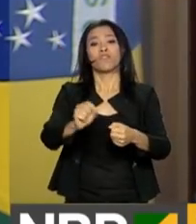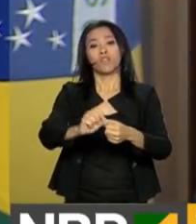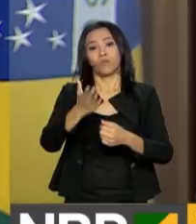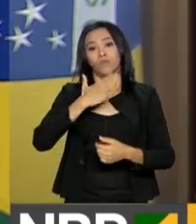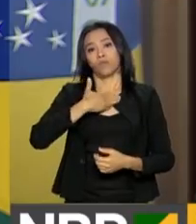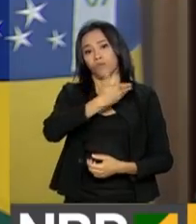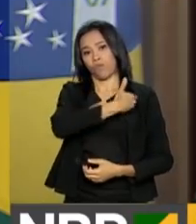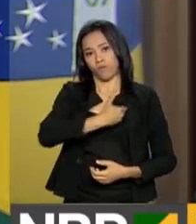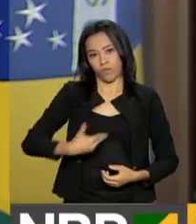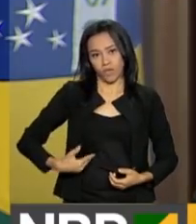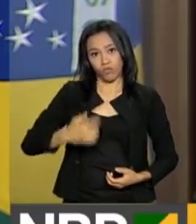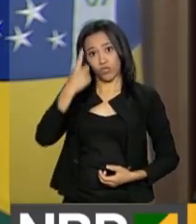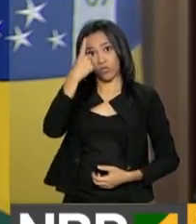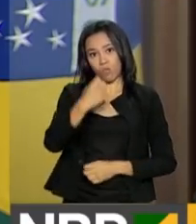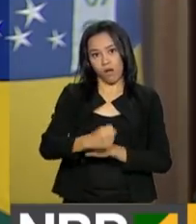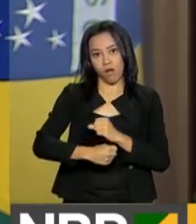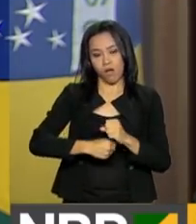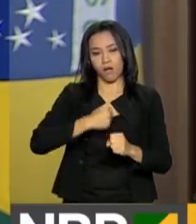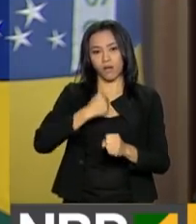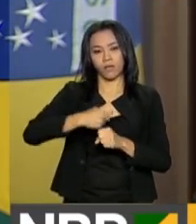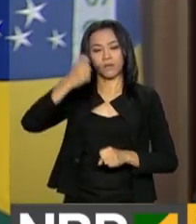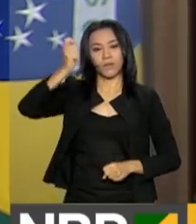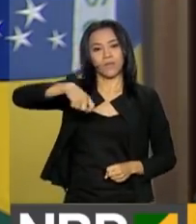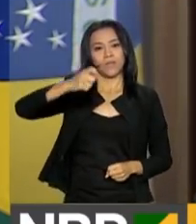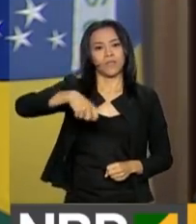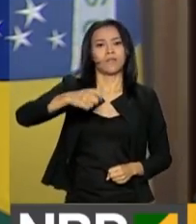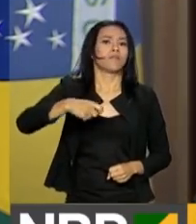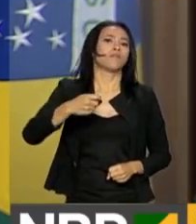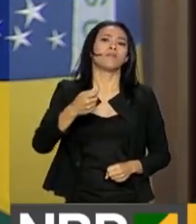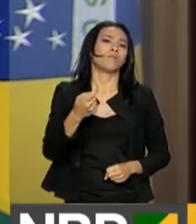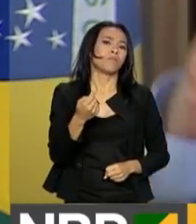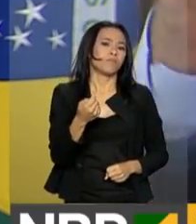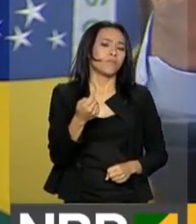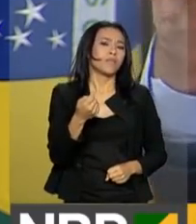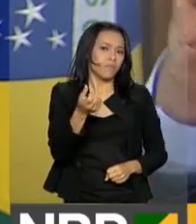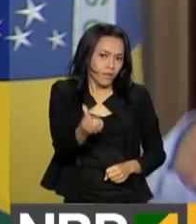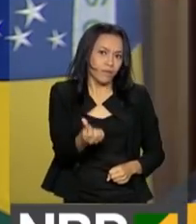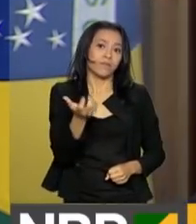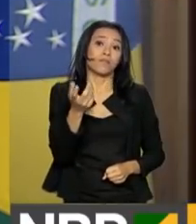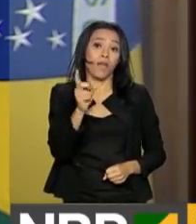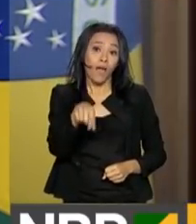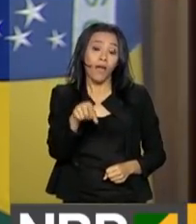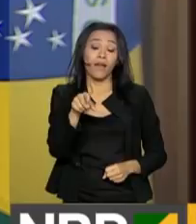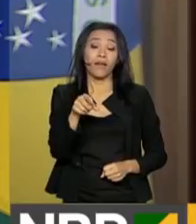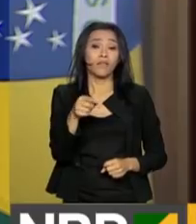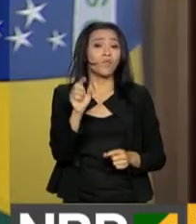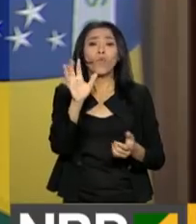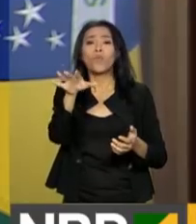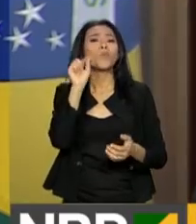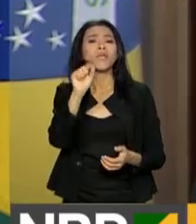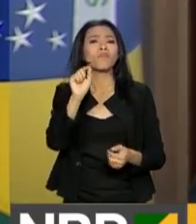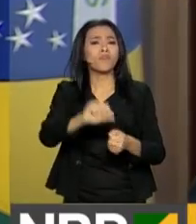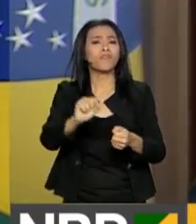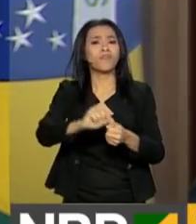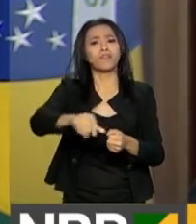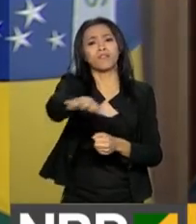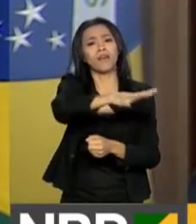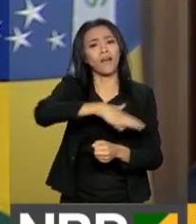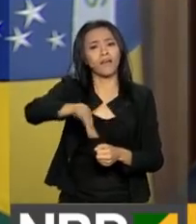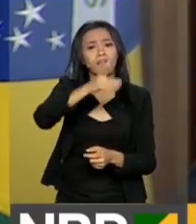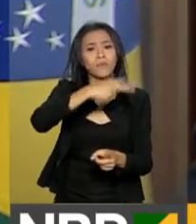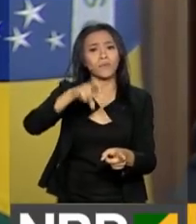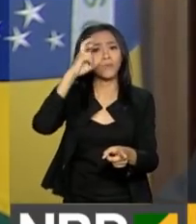meses não é um governo de quatro anos ou de oito anos na cultura desde que foi feita à cultura o nosso sérgio sá leitão